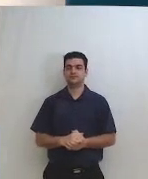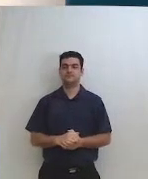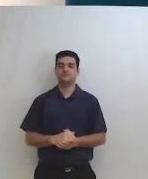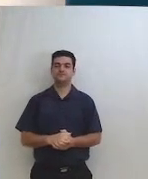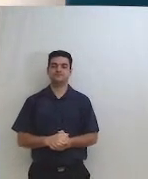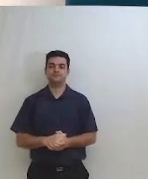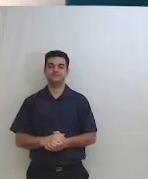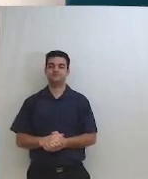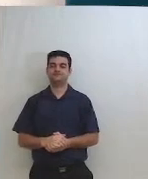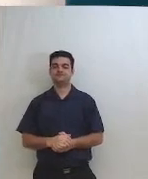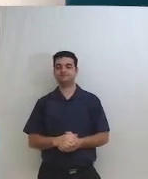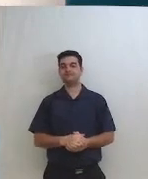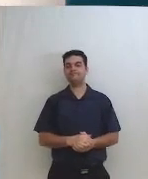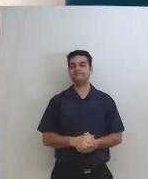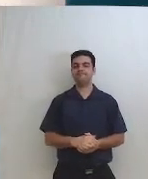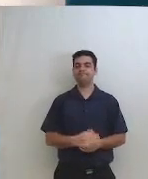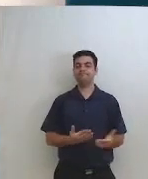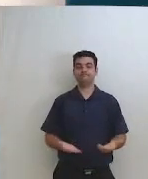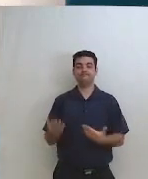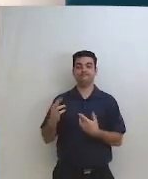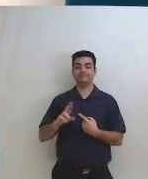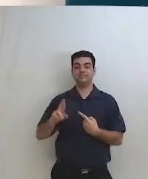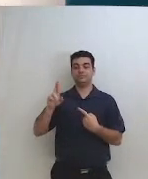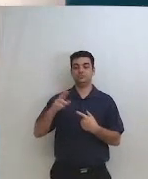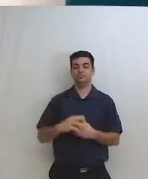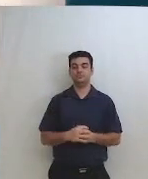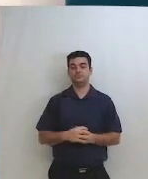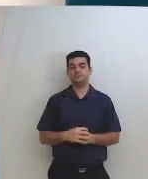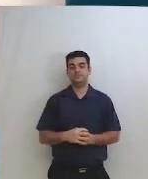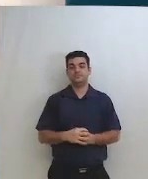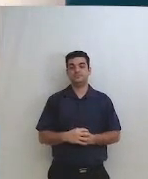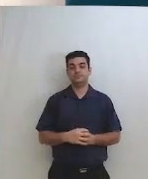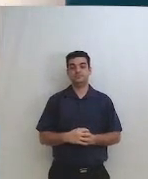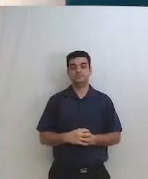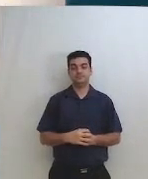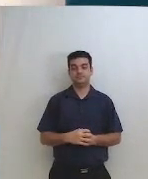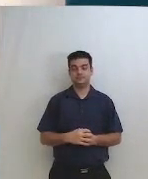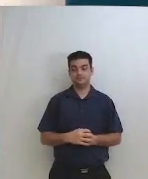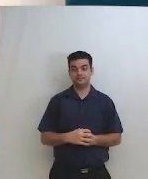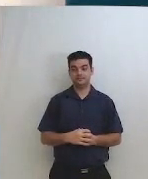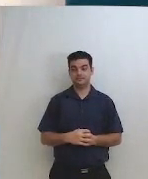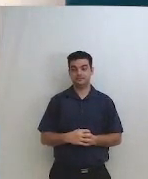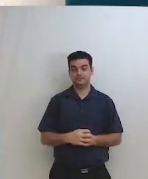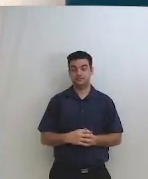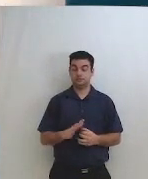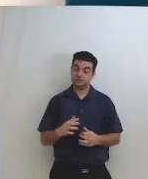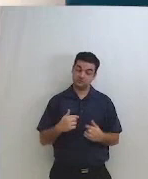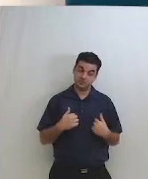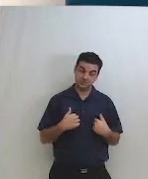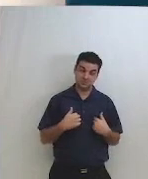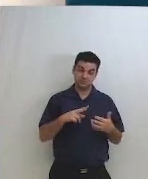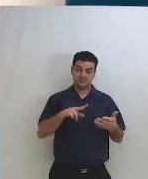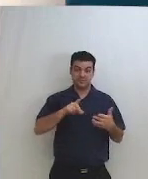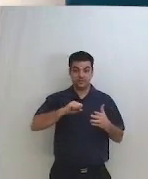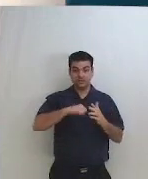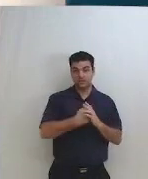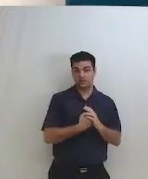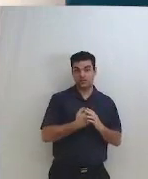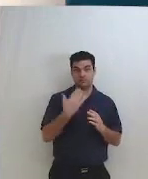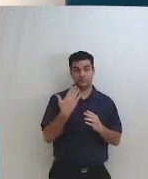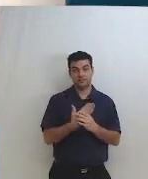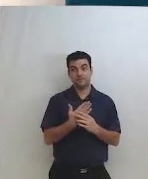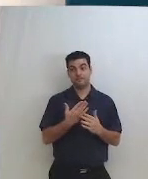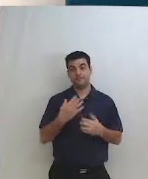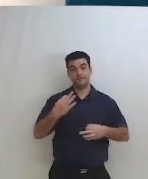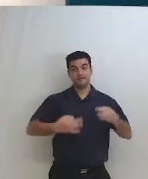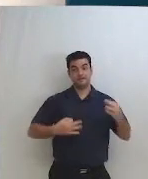Devolvo a palavra ao relator. Senhor presidente, de início observo que o trancamento da ação penal pela via eleita é medida